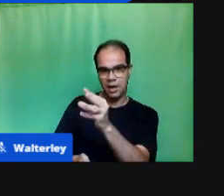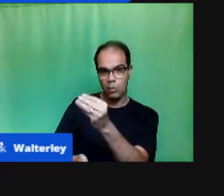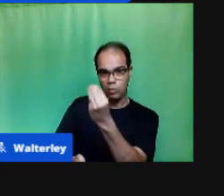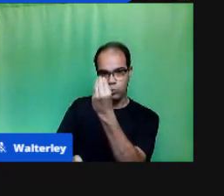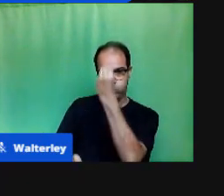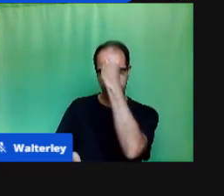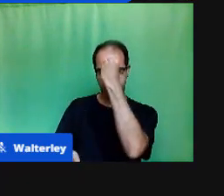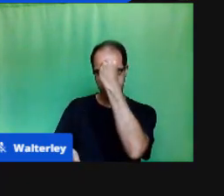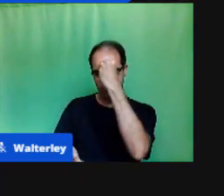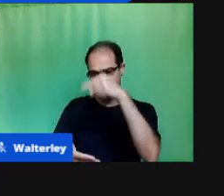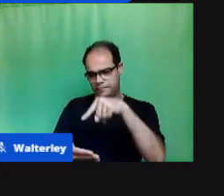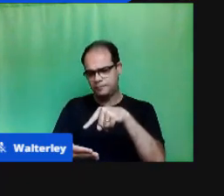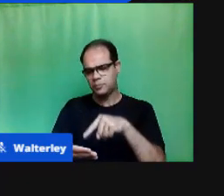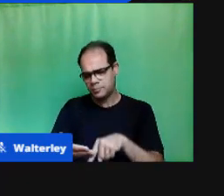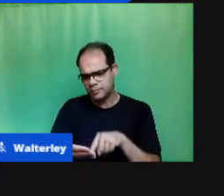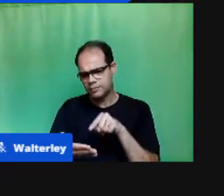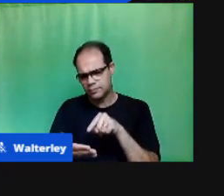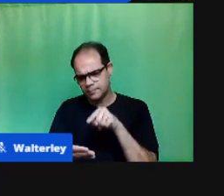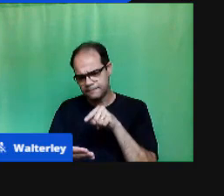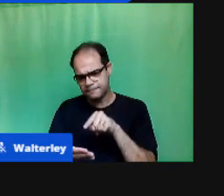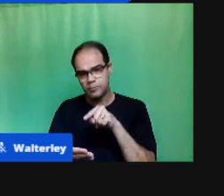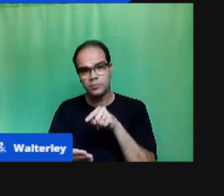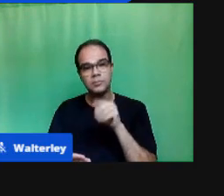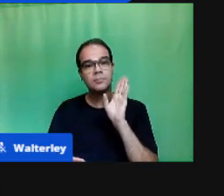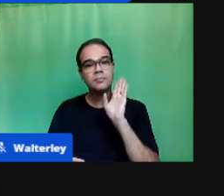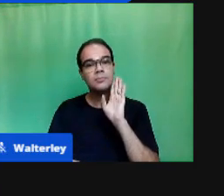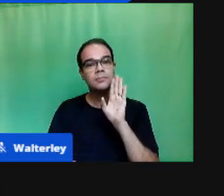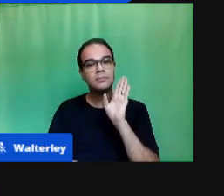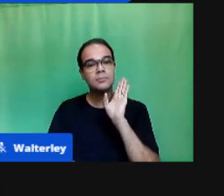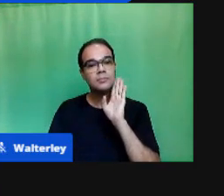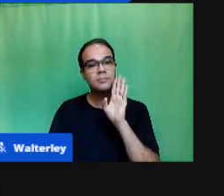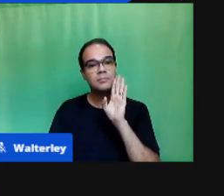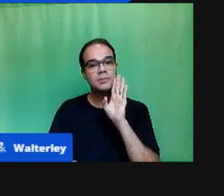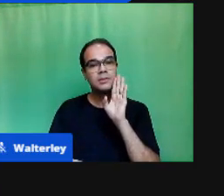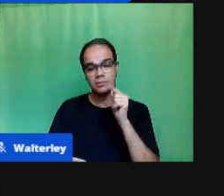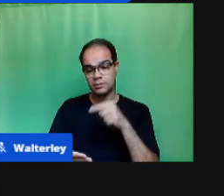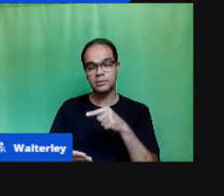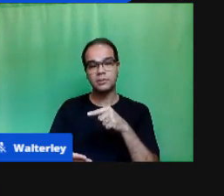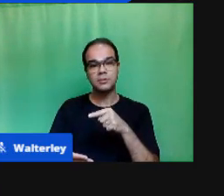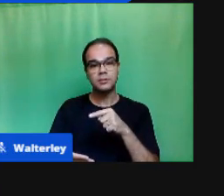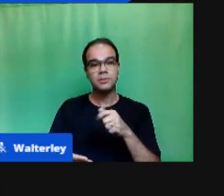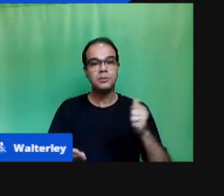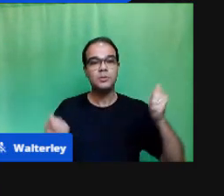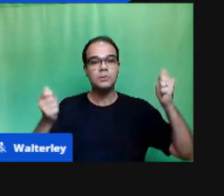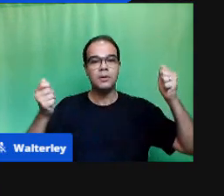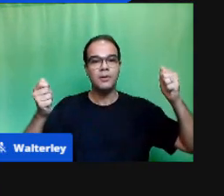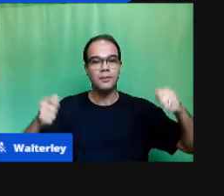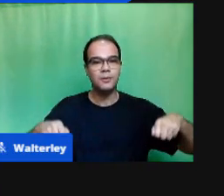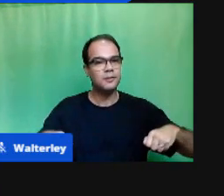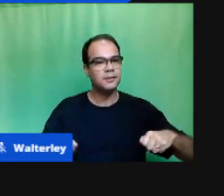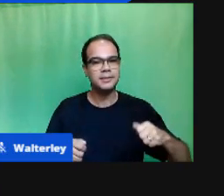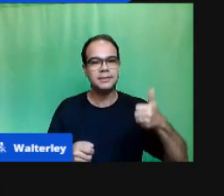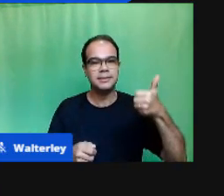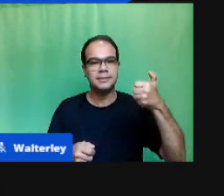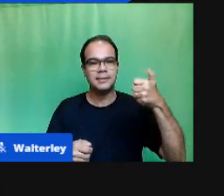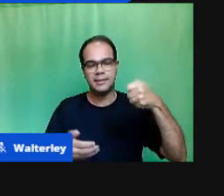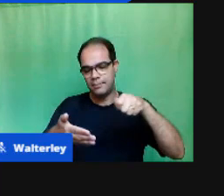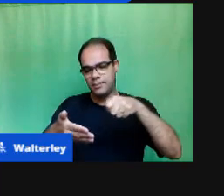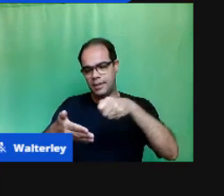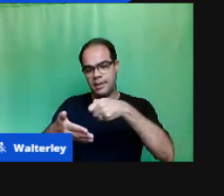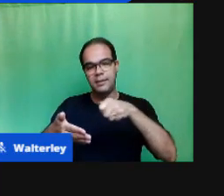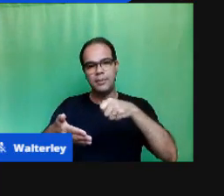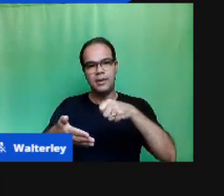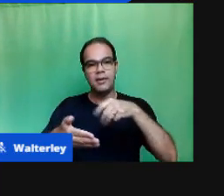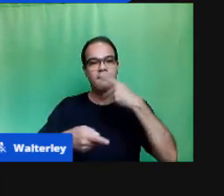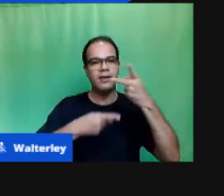a atenção e se dedicar a como escrever, né? Explorando a relação entre o texto falado